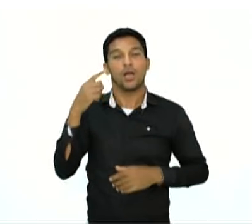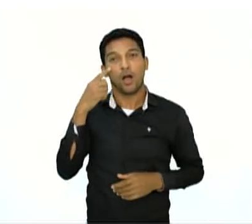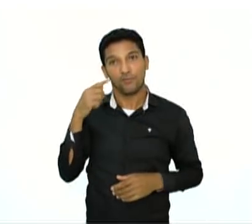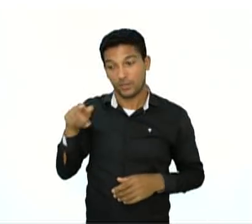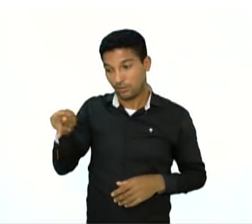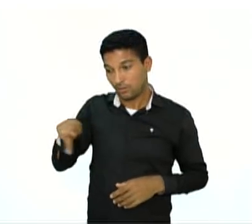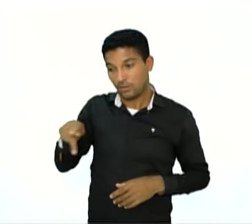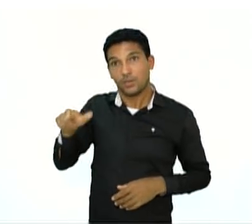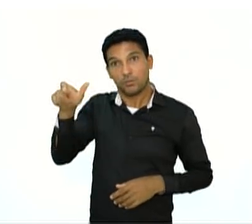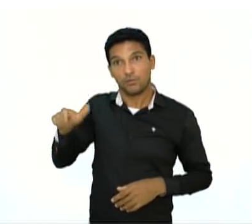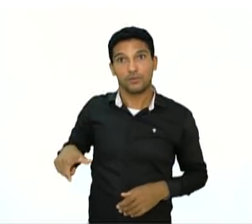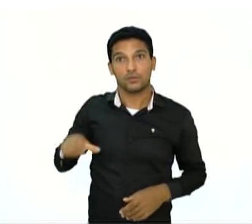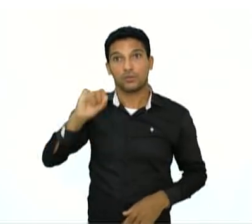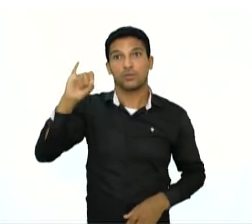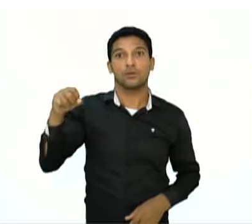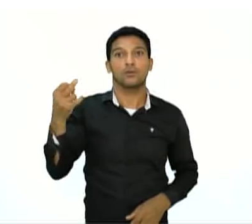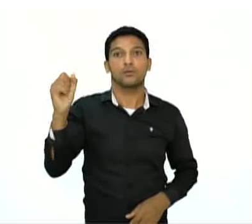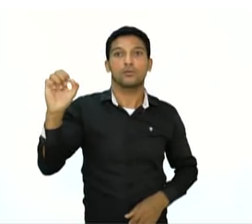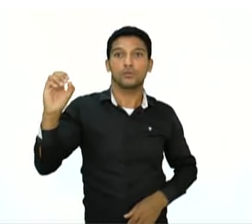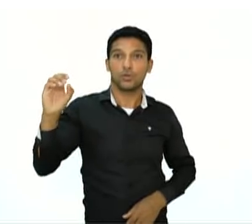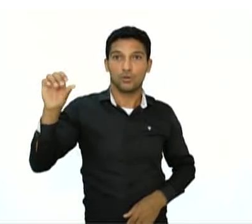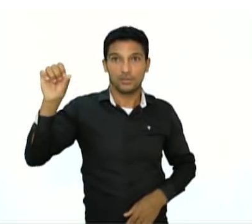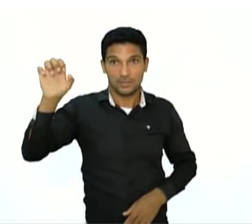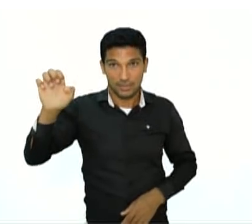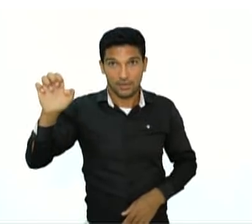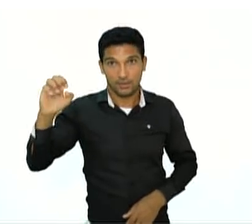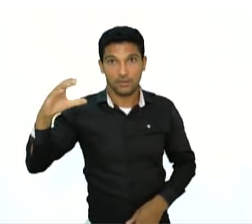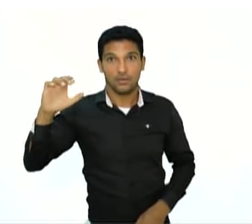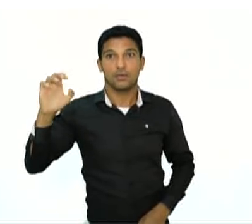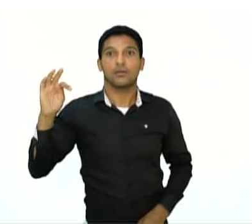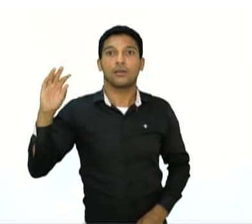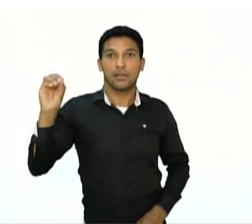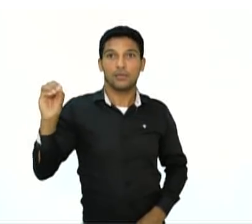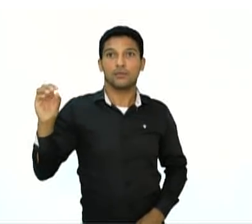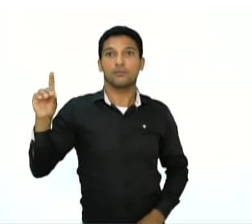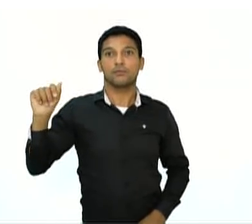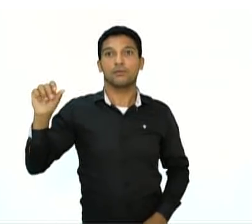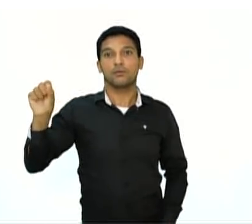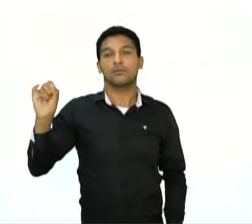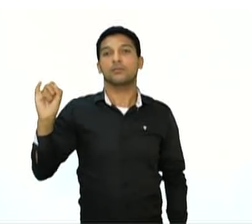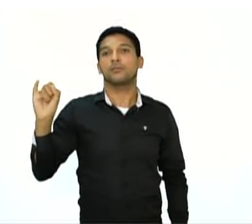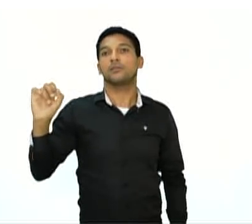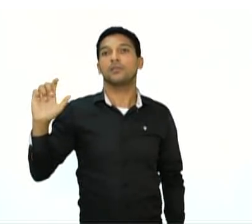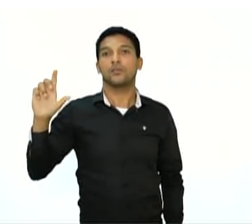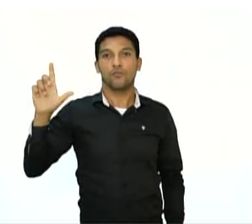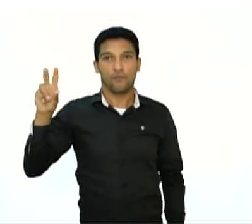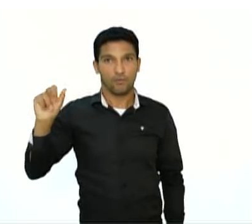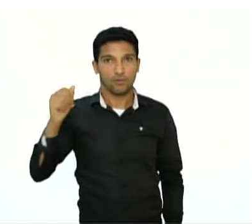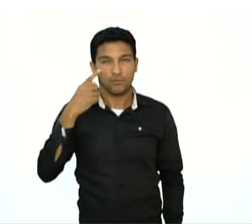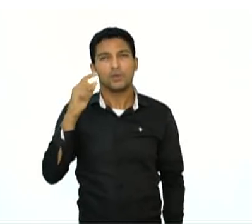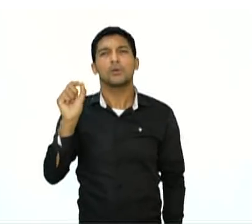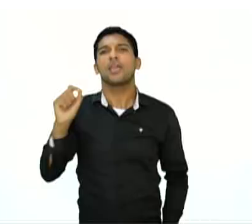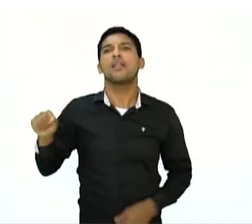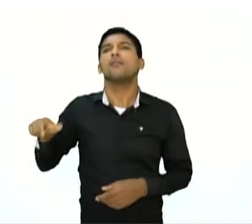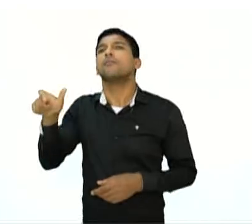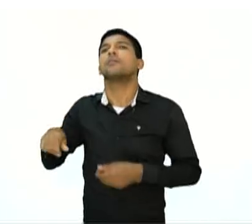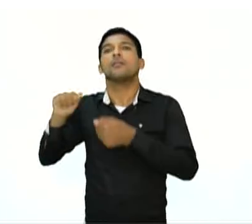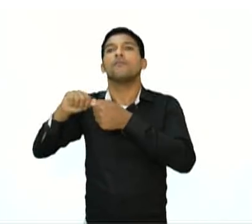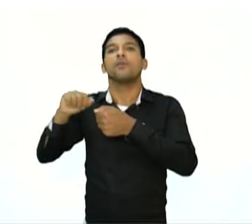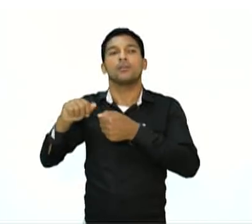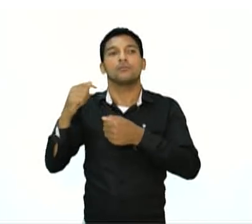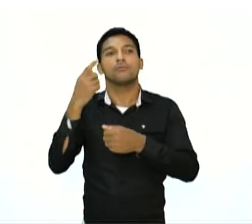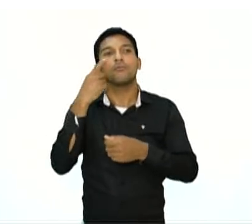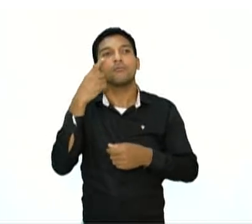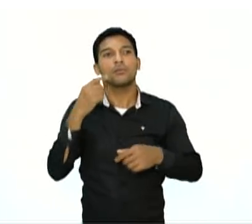num período em que o Brasil era escravocrata e esse período de escravidão recebeu muita